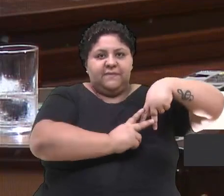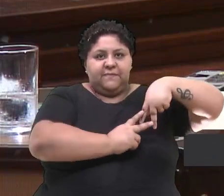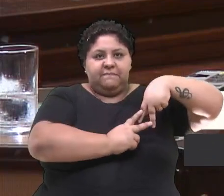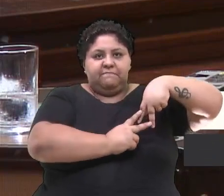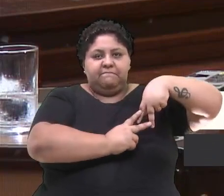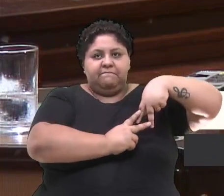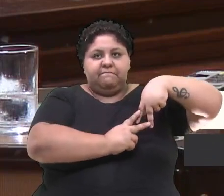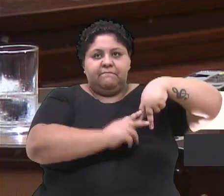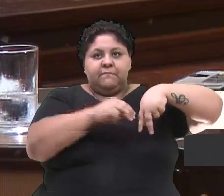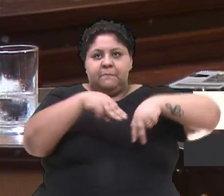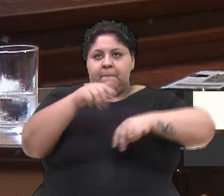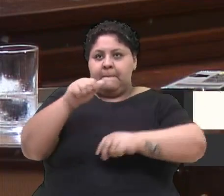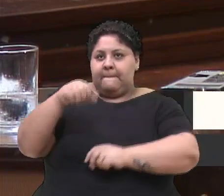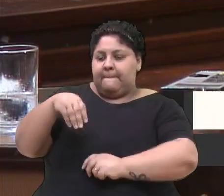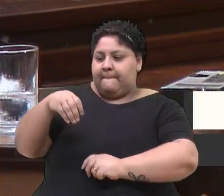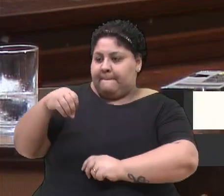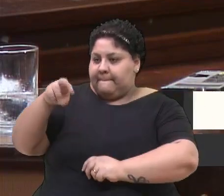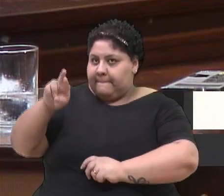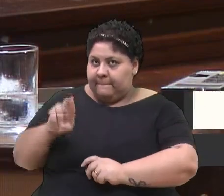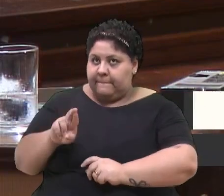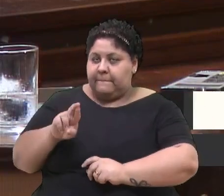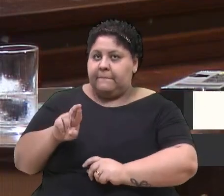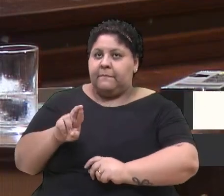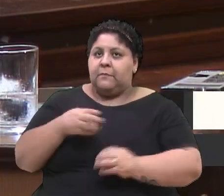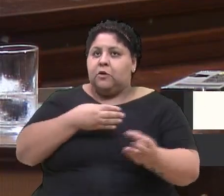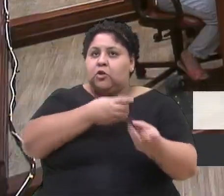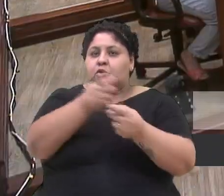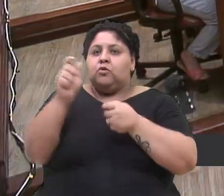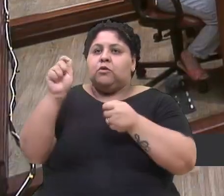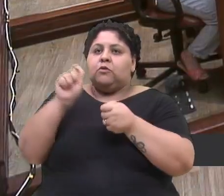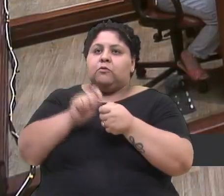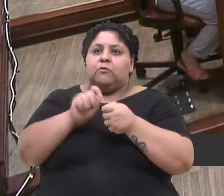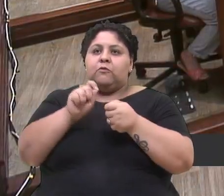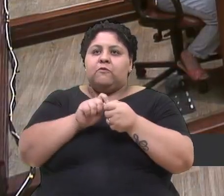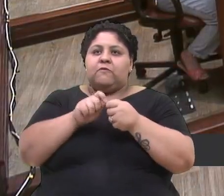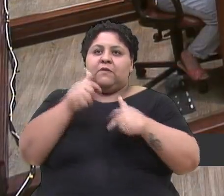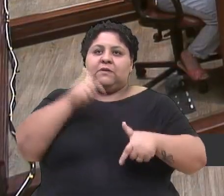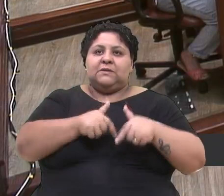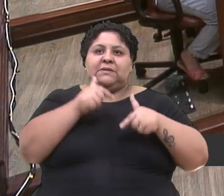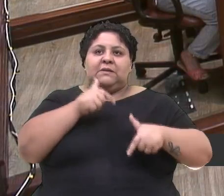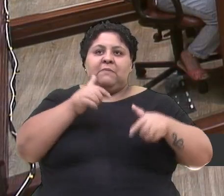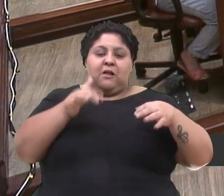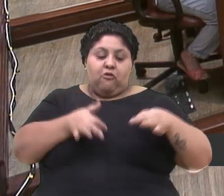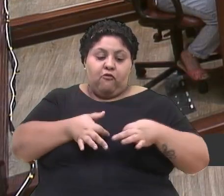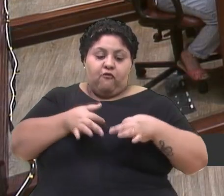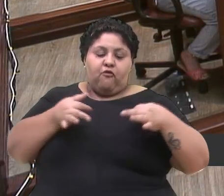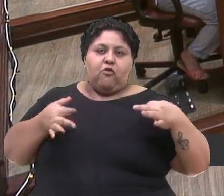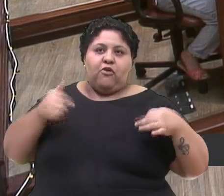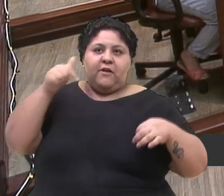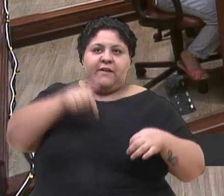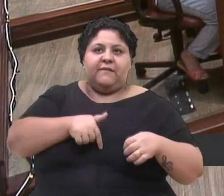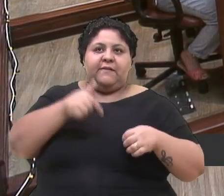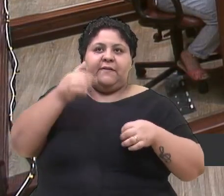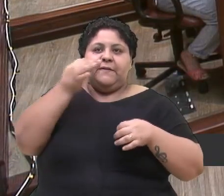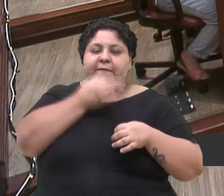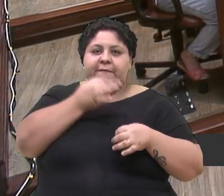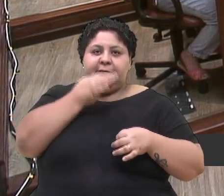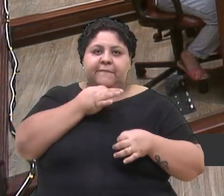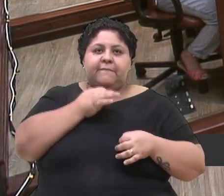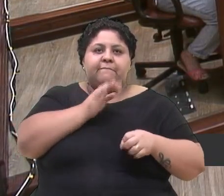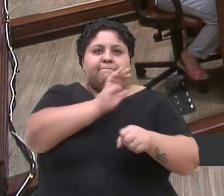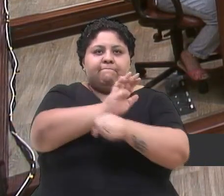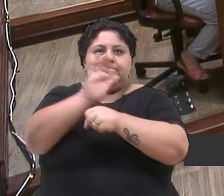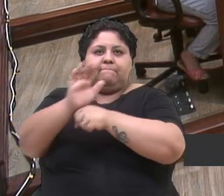da Manor, que muito faz filantropia em nosso município, muito auxilia com vários